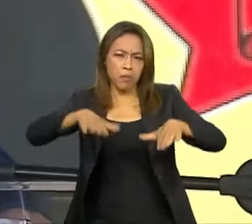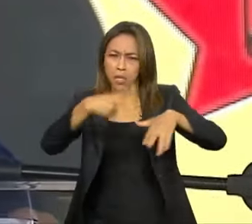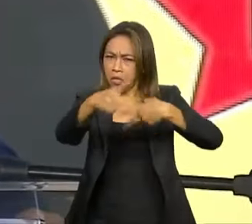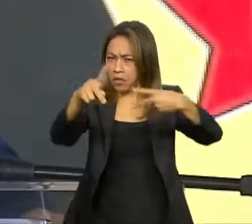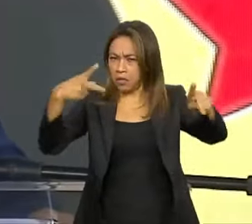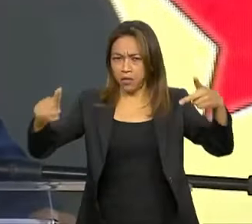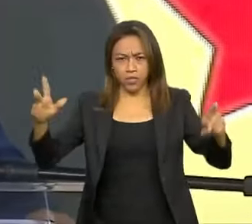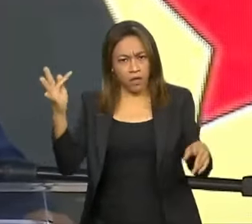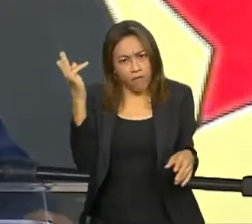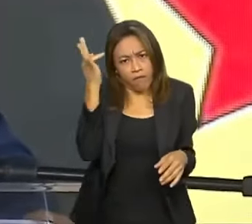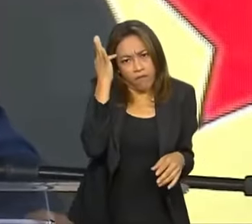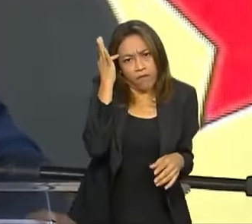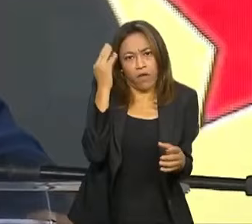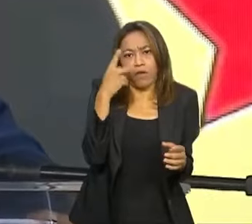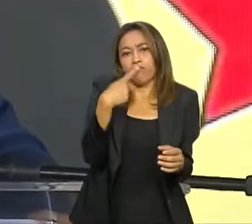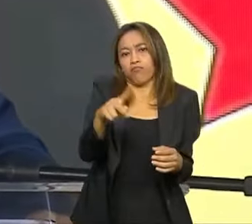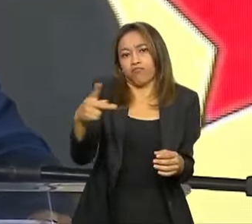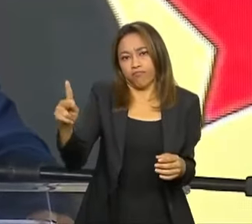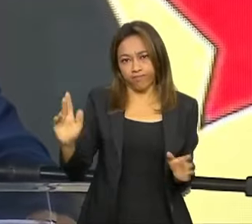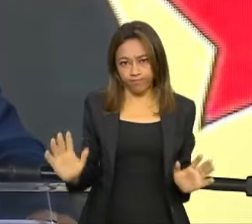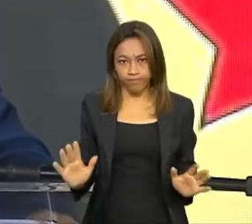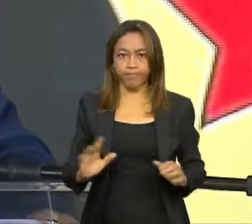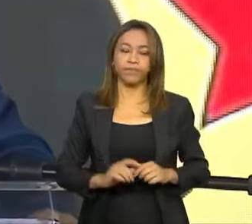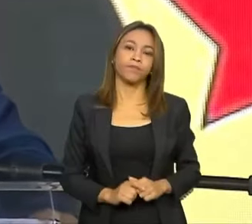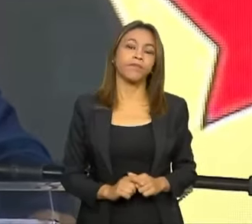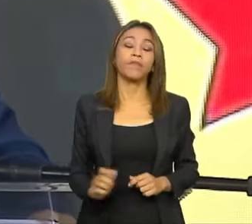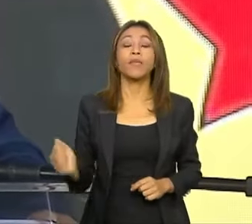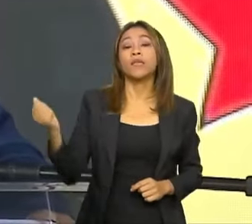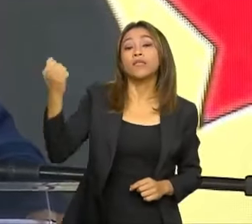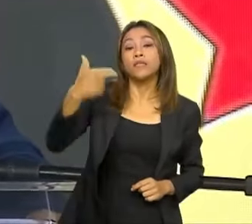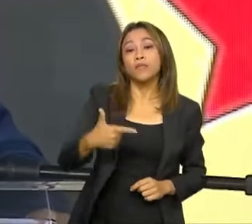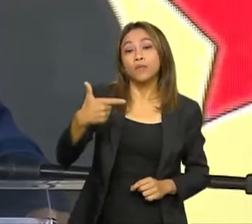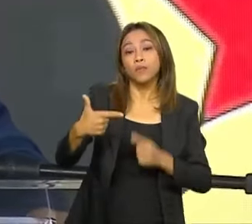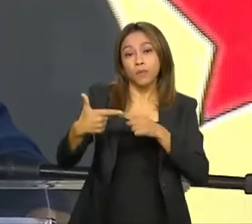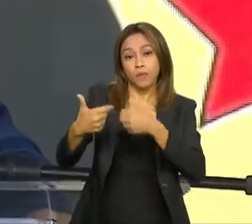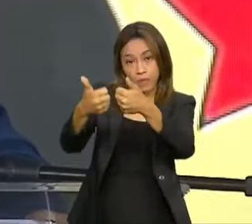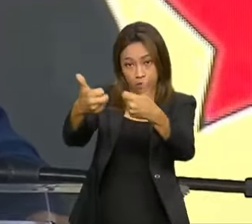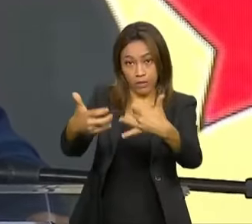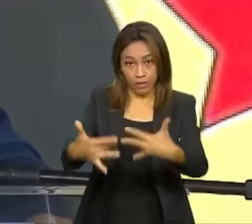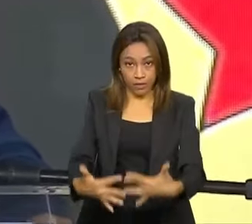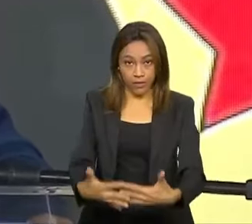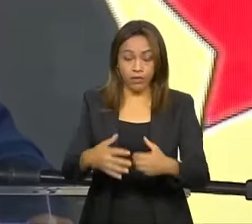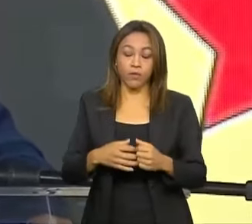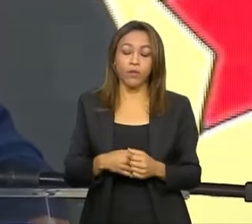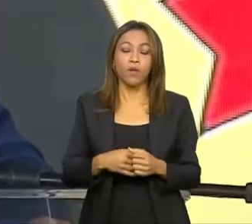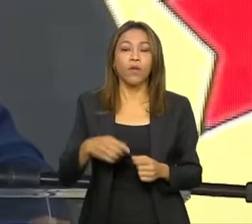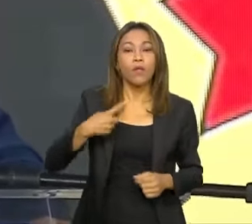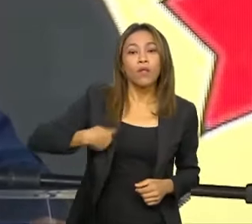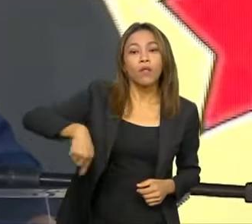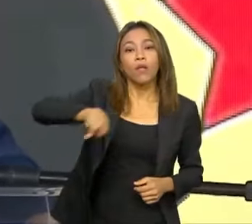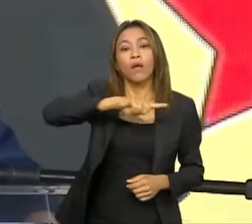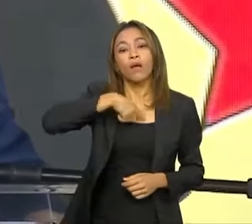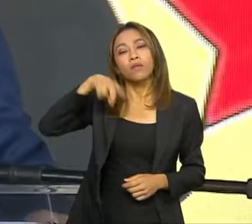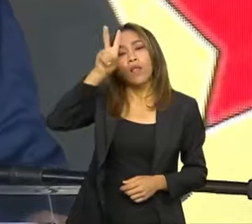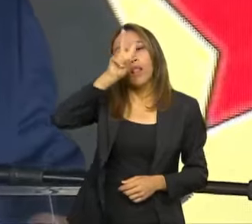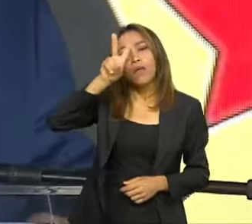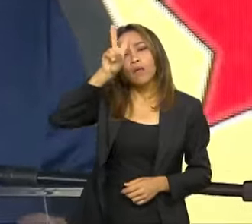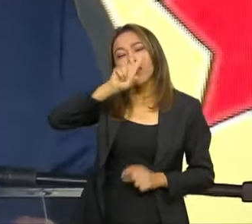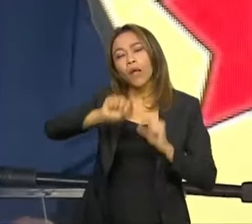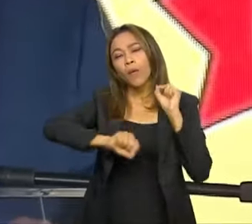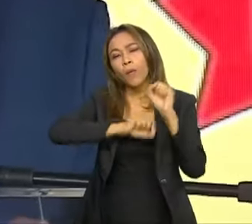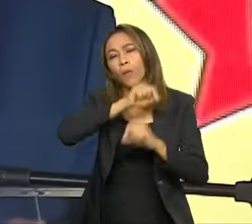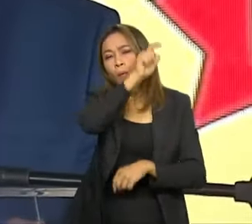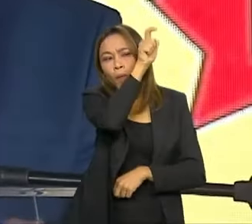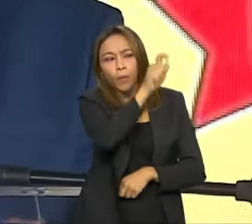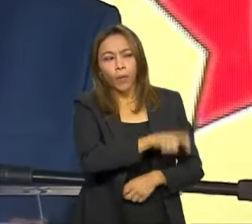um individualmente professa. Em segundo lugar, lembremos do ensinamento de um